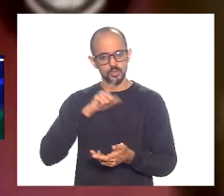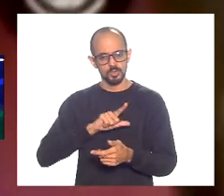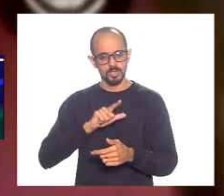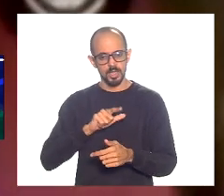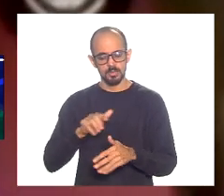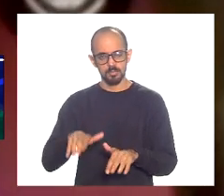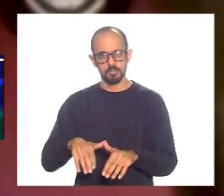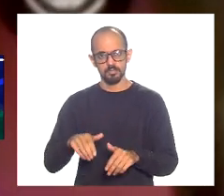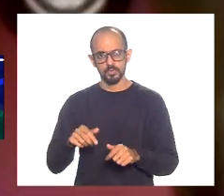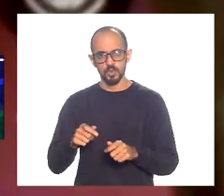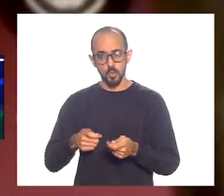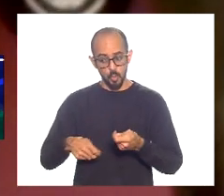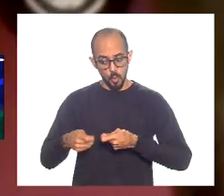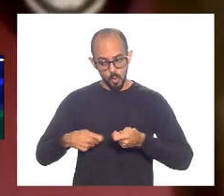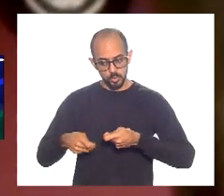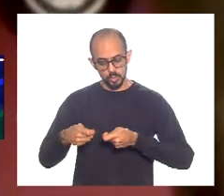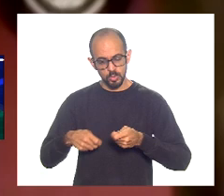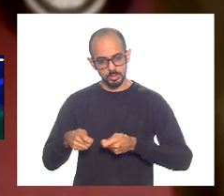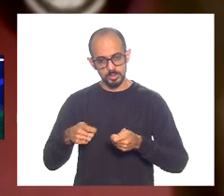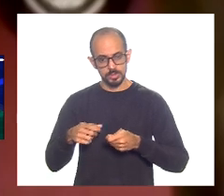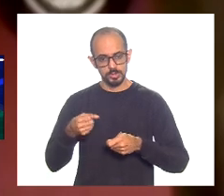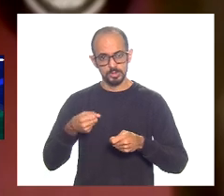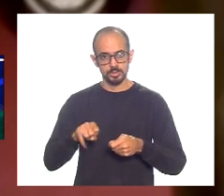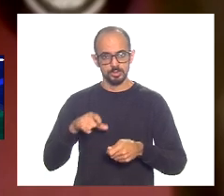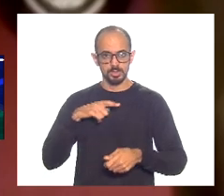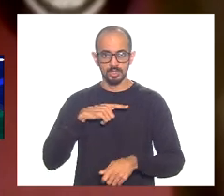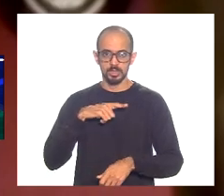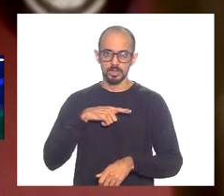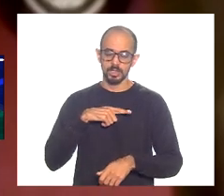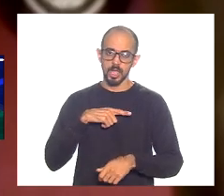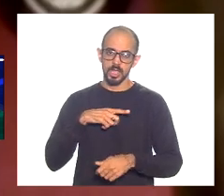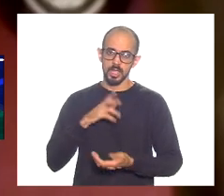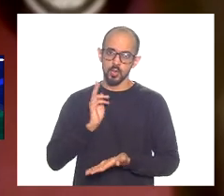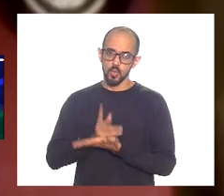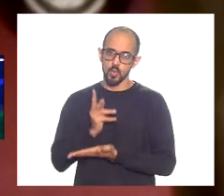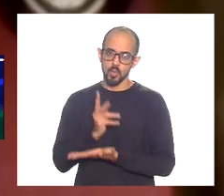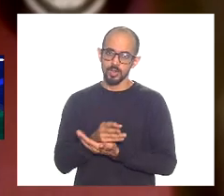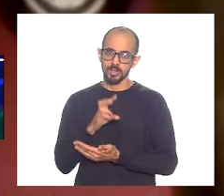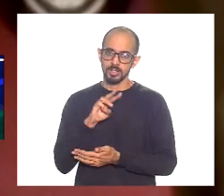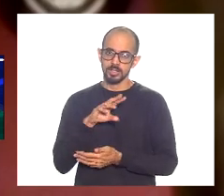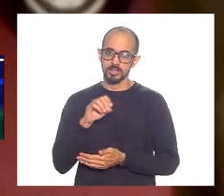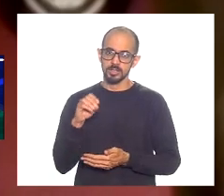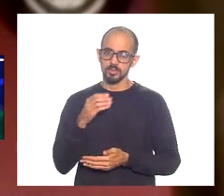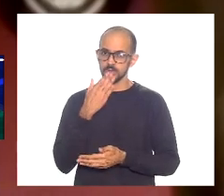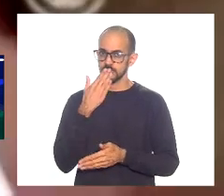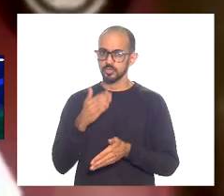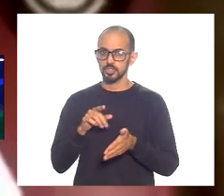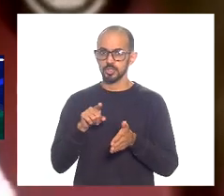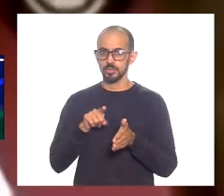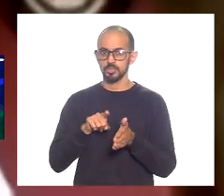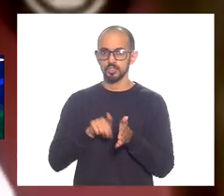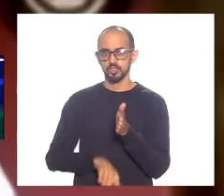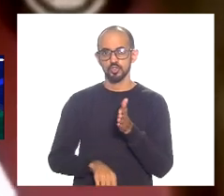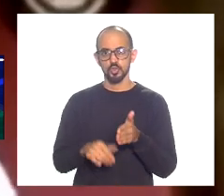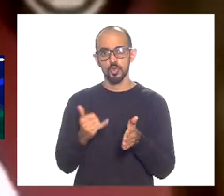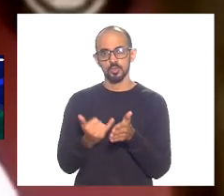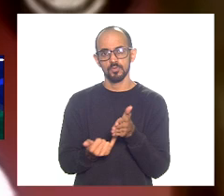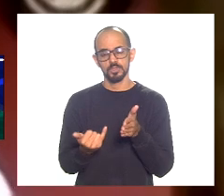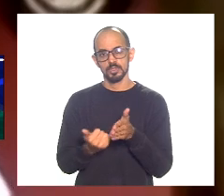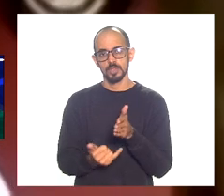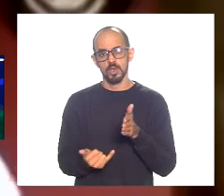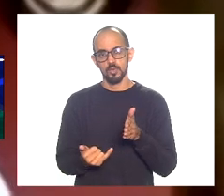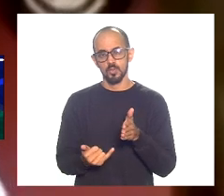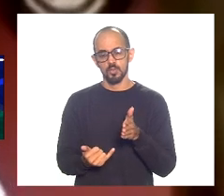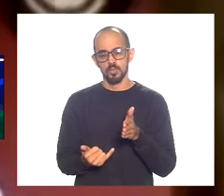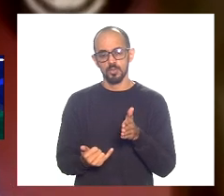o mínimo de controle se você tem vigorando 300 tipos de renúncia fiscal? E aí